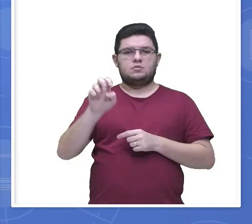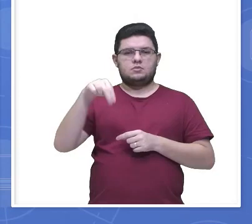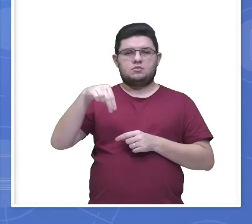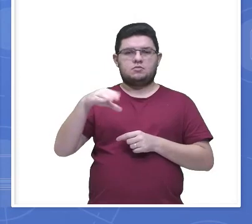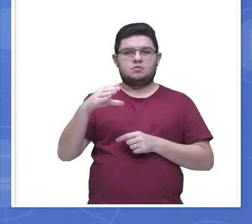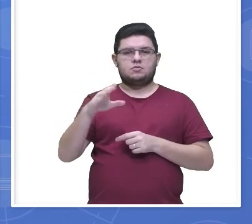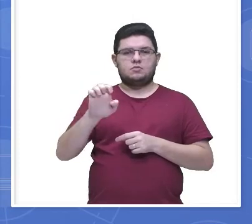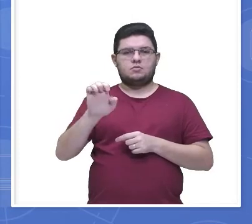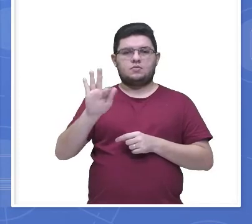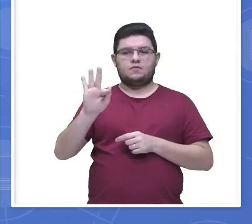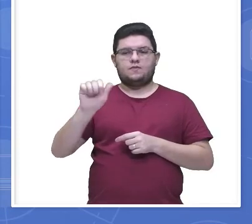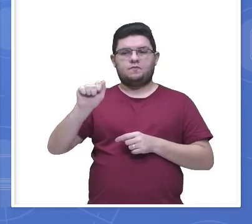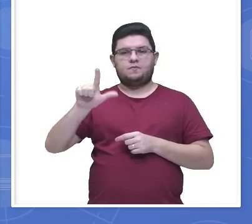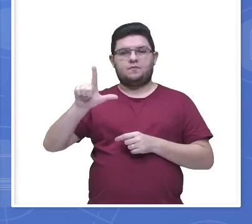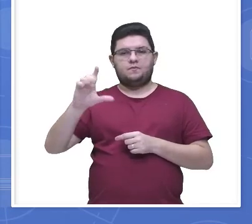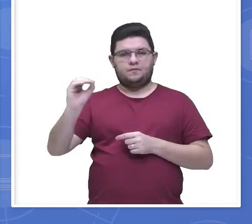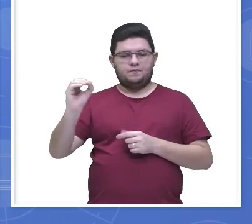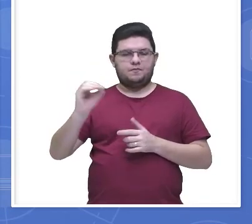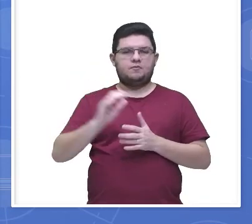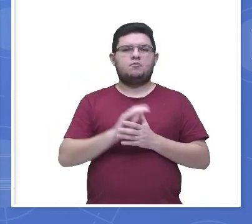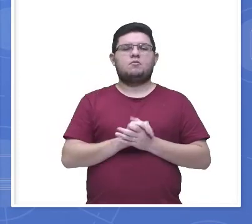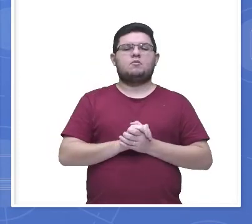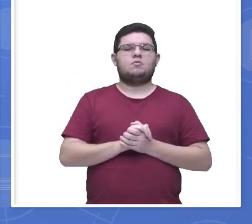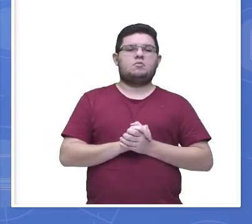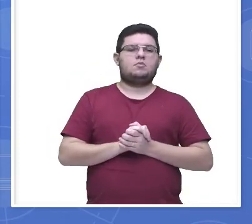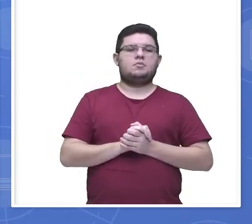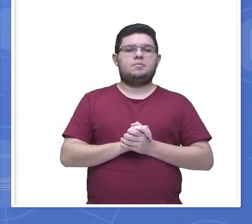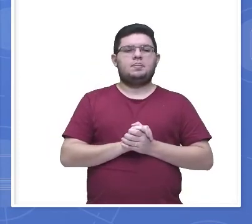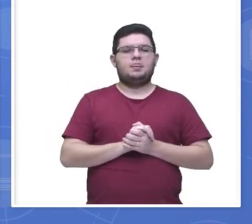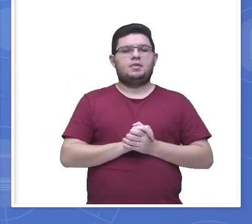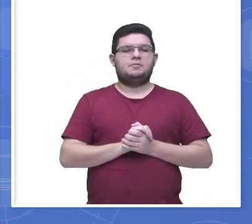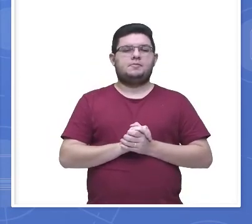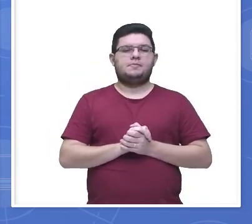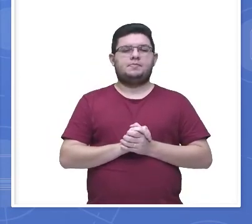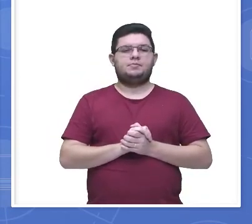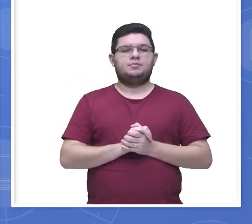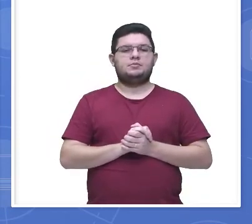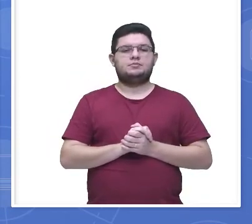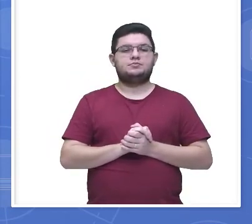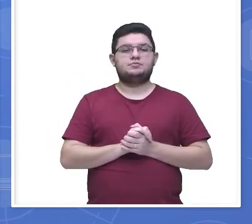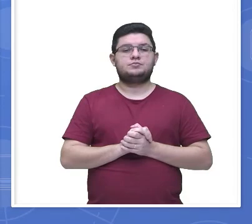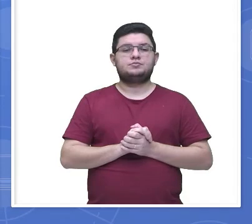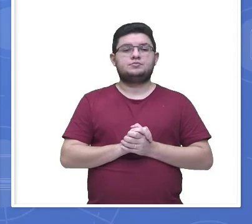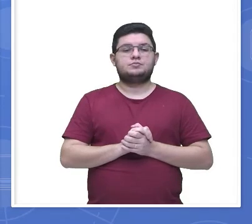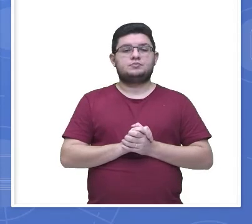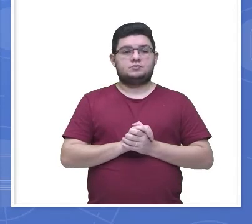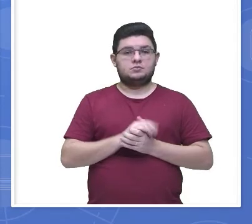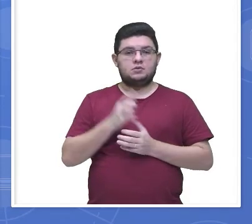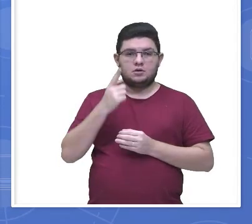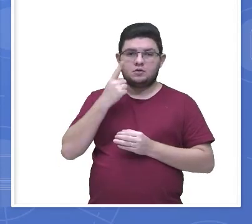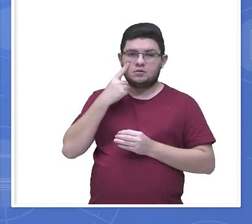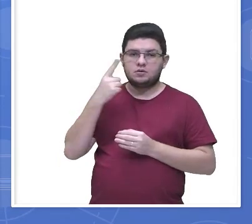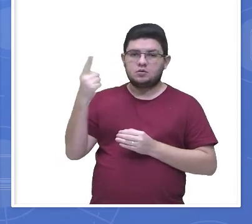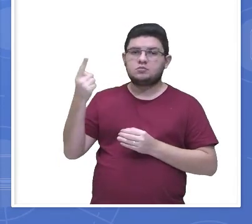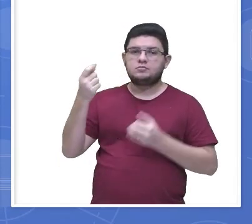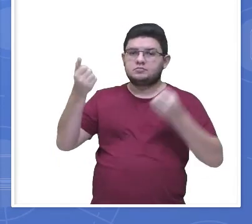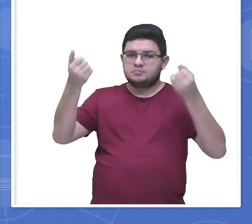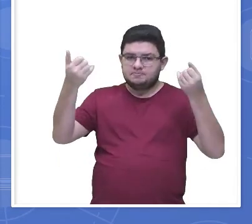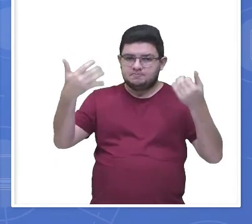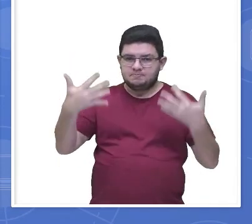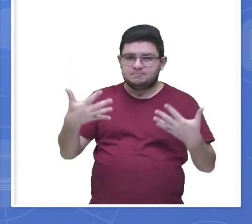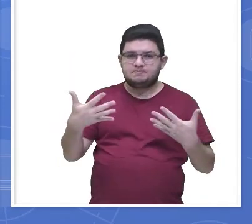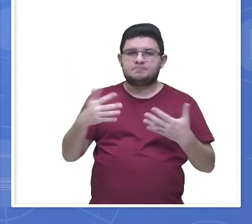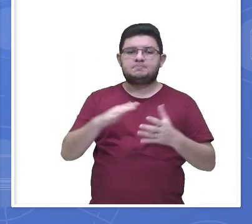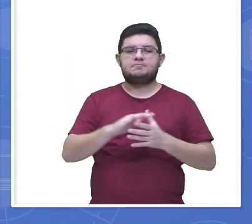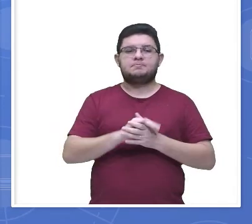2 sobre o nosso tronco encefálico. Muito bem, vamos dar uma olhada na resposta